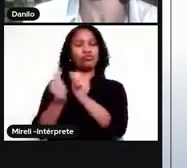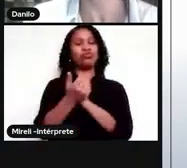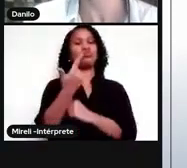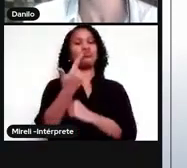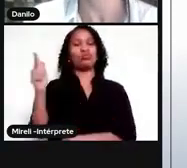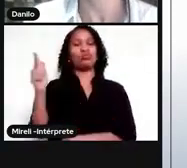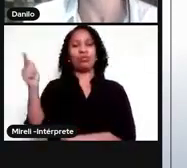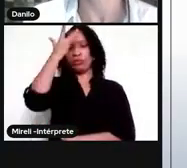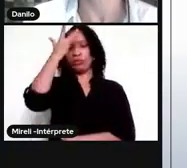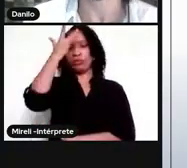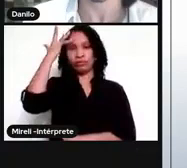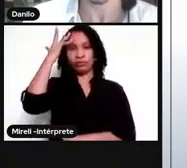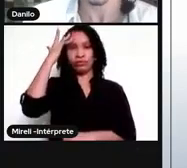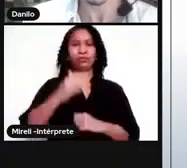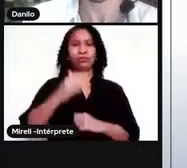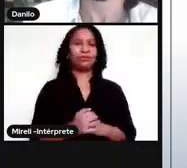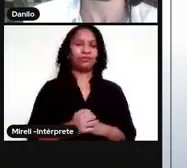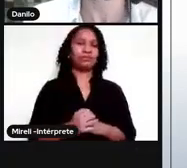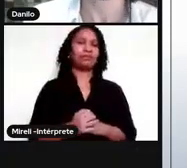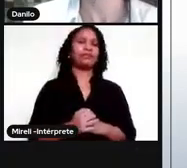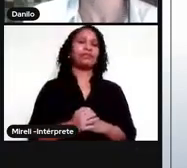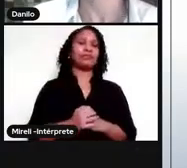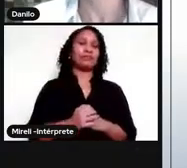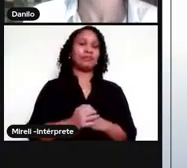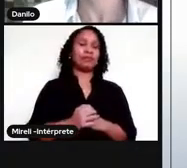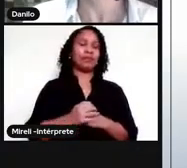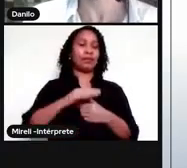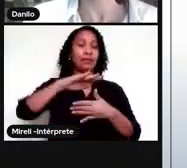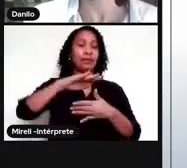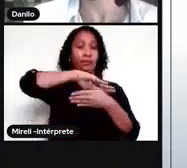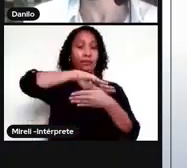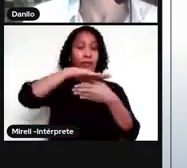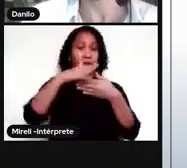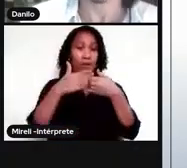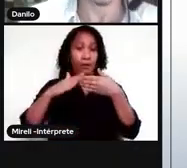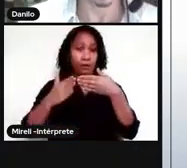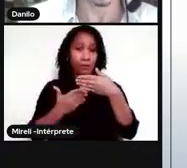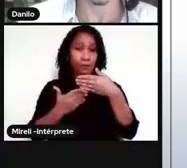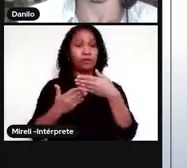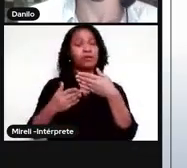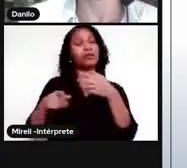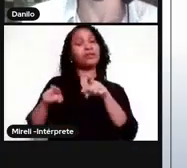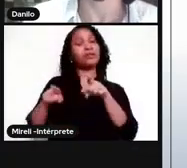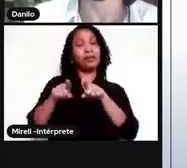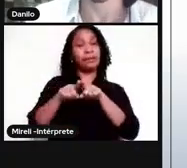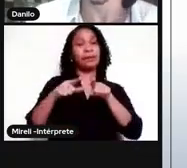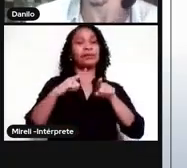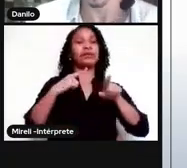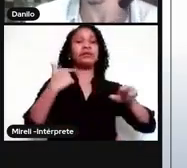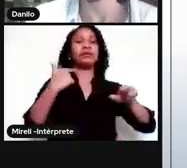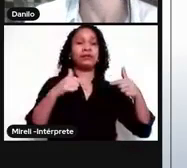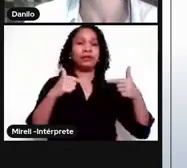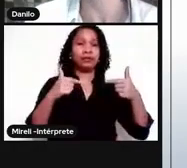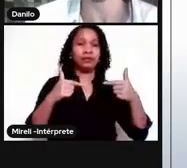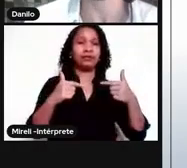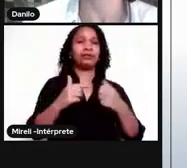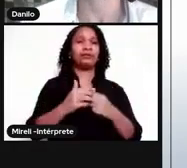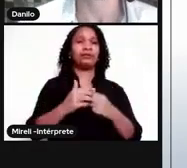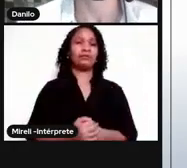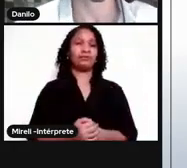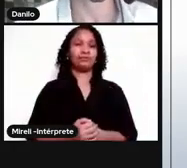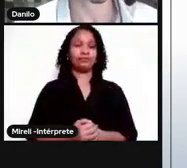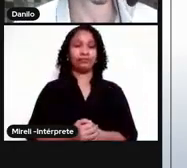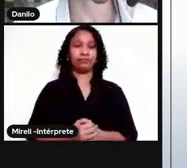caso, líquens, e para a Mata Atlântica também existem trabalhos para Boletales, a ordem